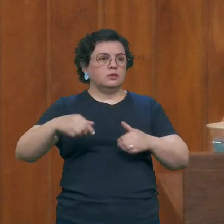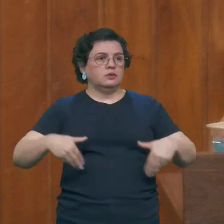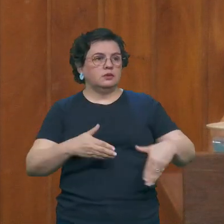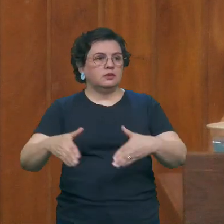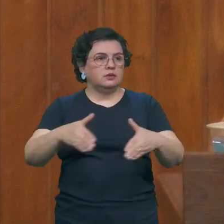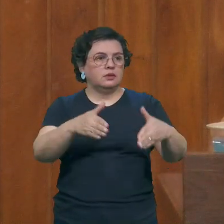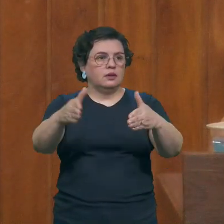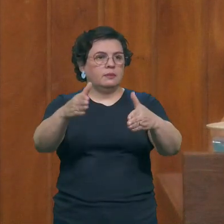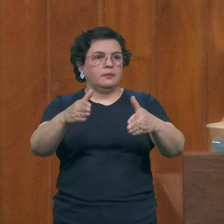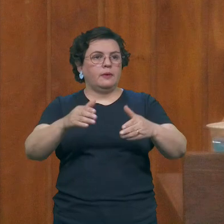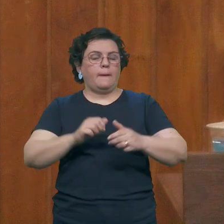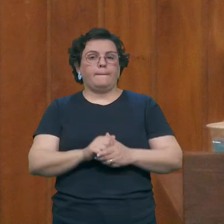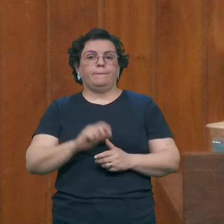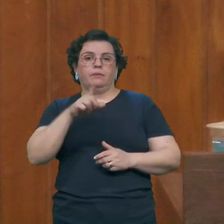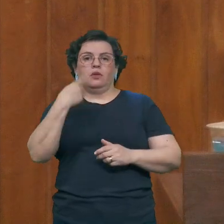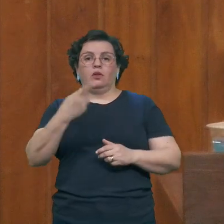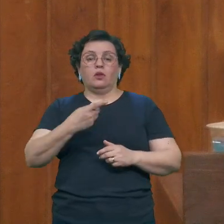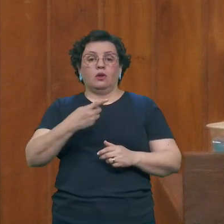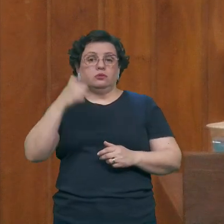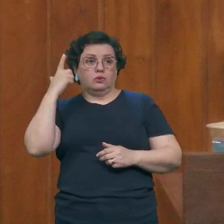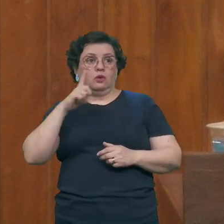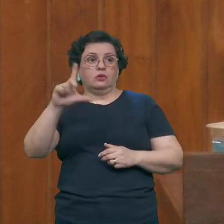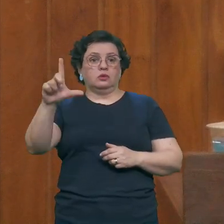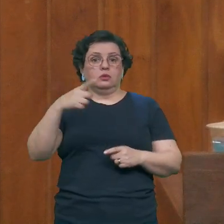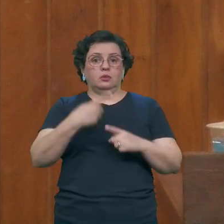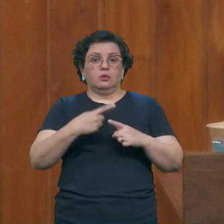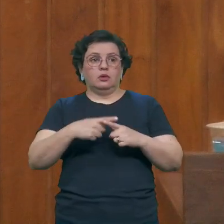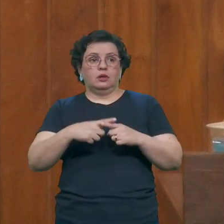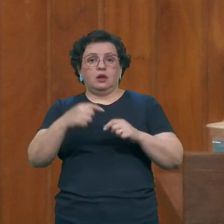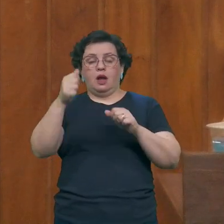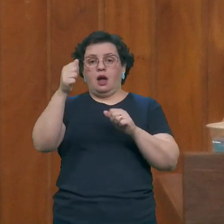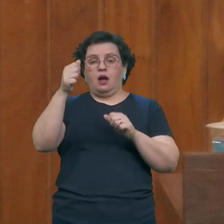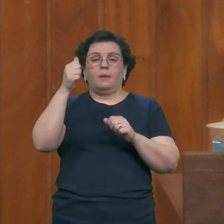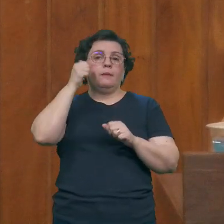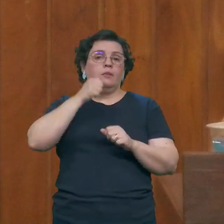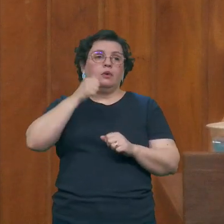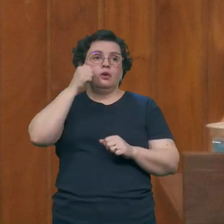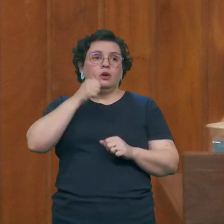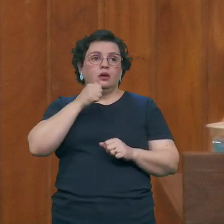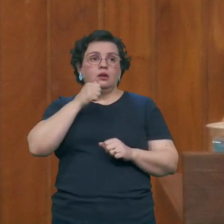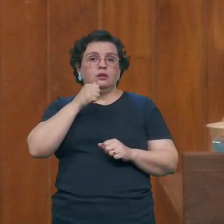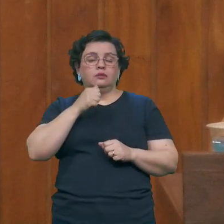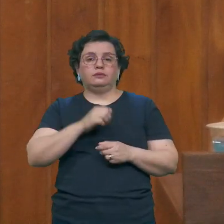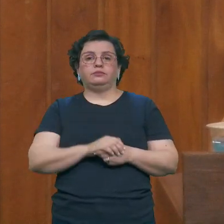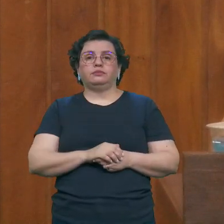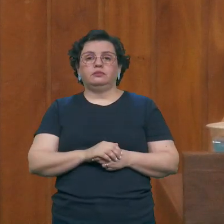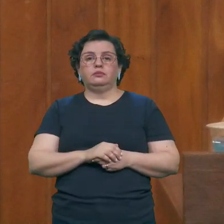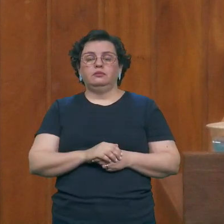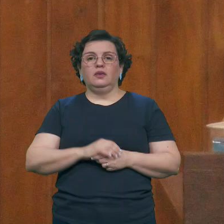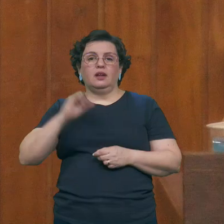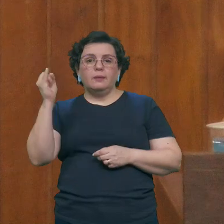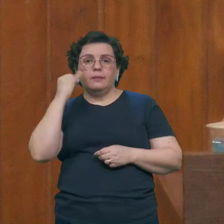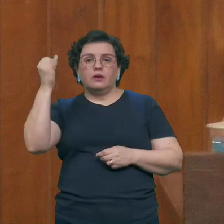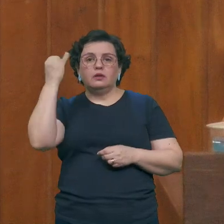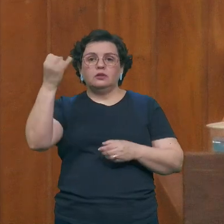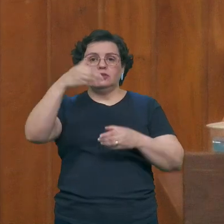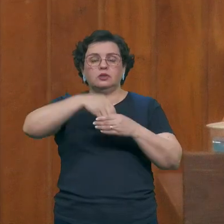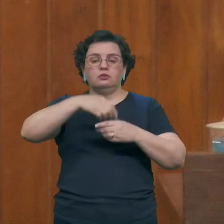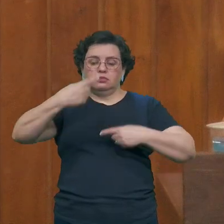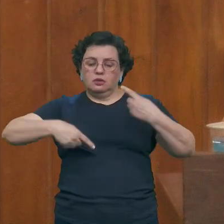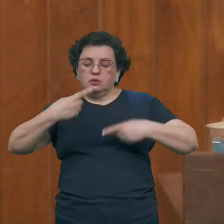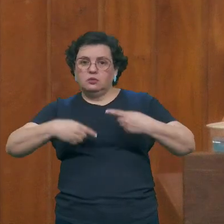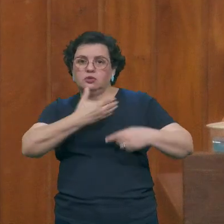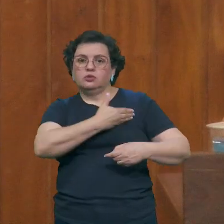trajetória. Avançamos. A mulher passou a ser prioridade nas políticas públicas e políticas